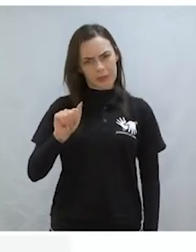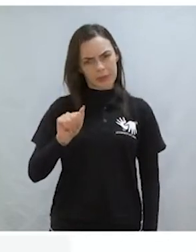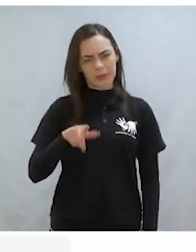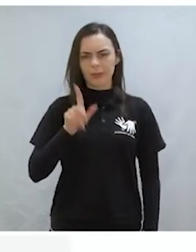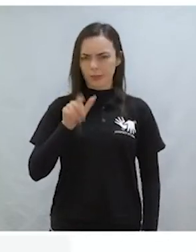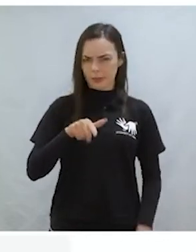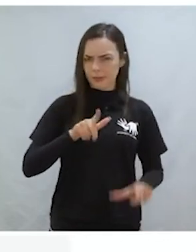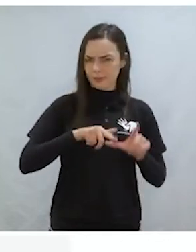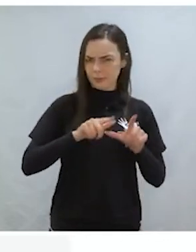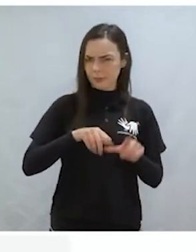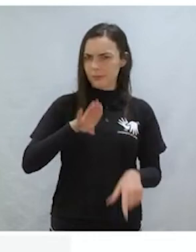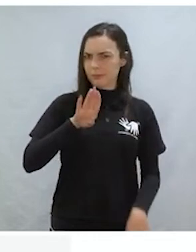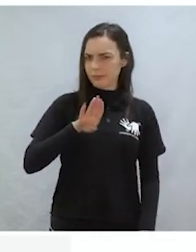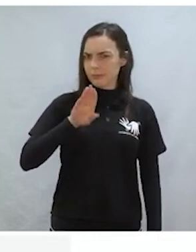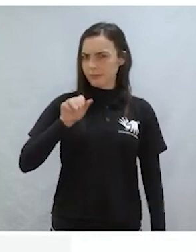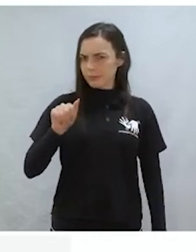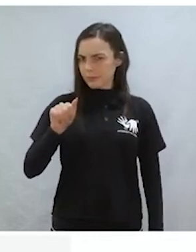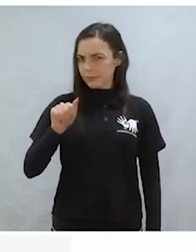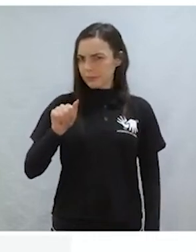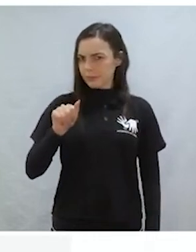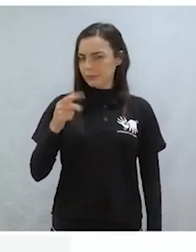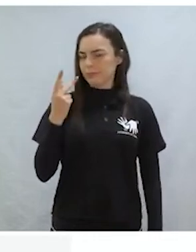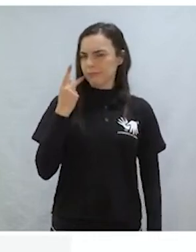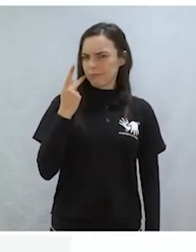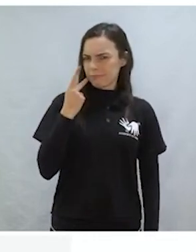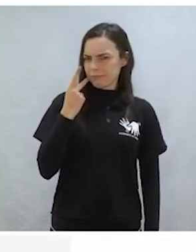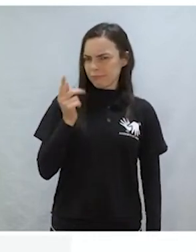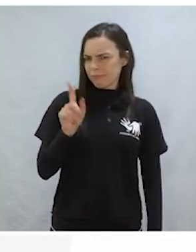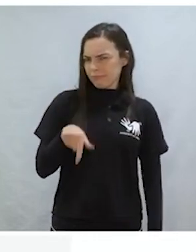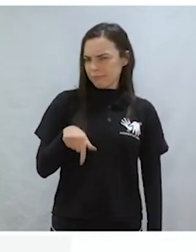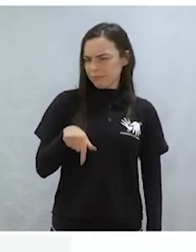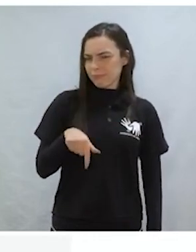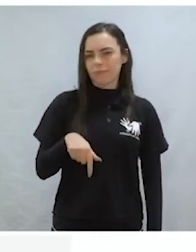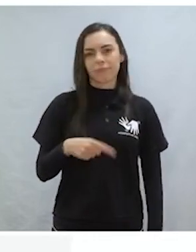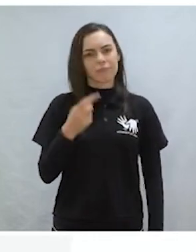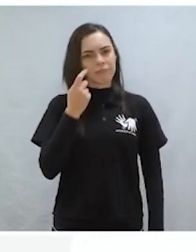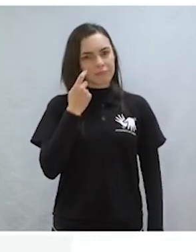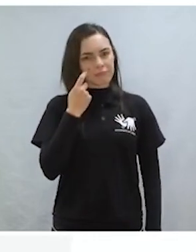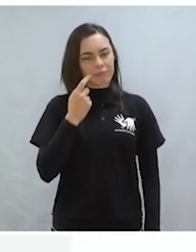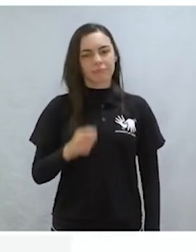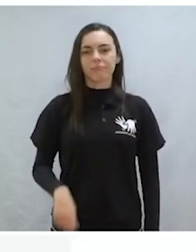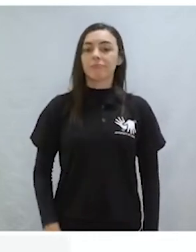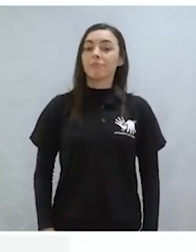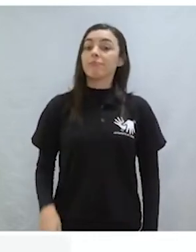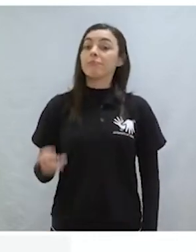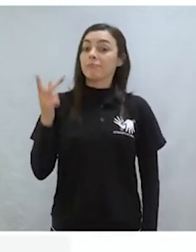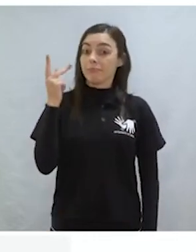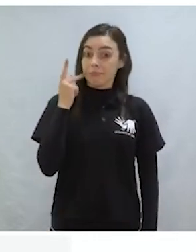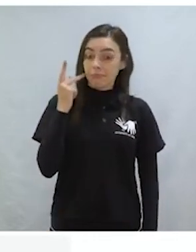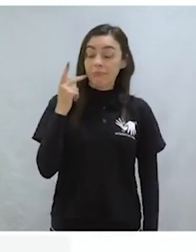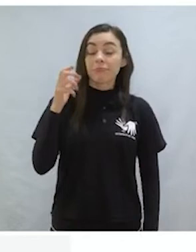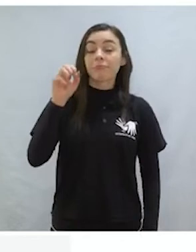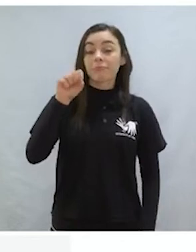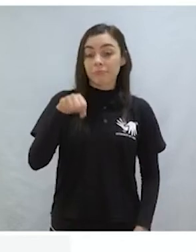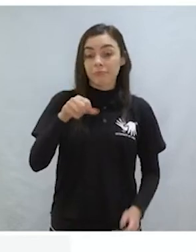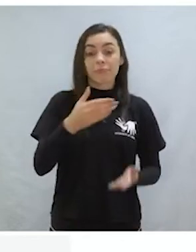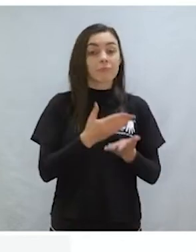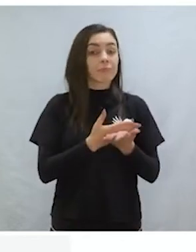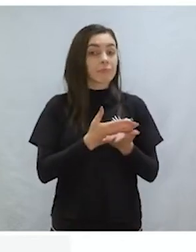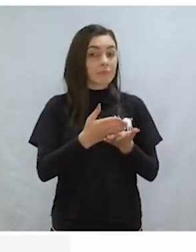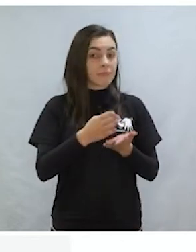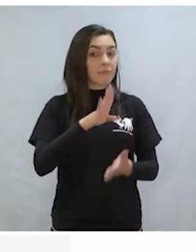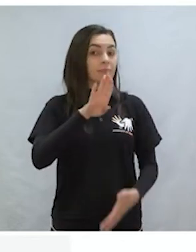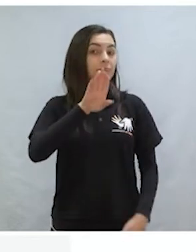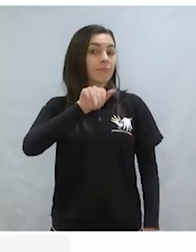começa com B, B-A, ba. Será? Vamos ver? Bala começa